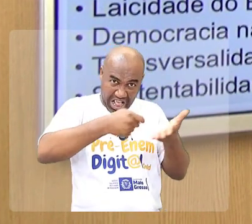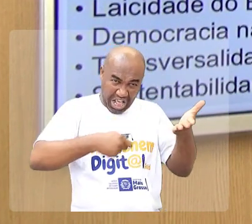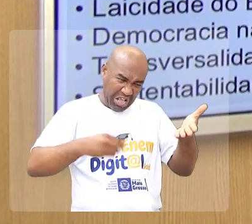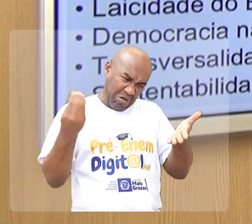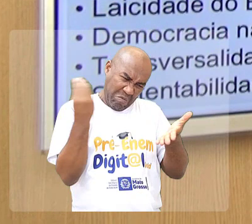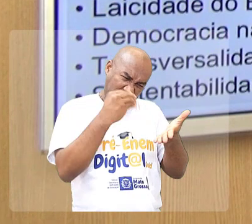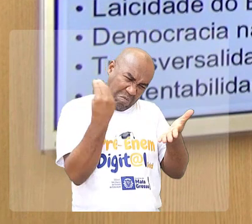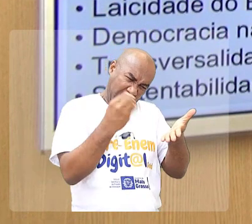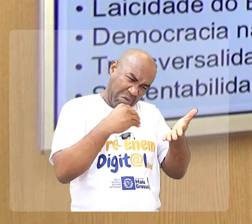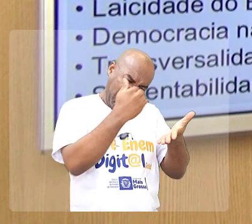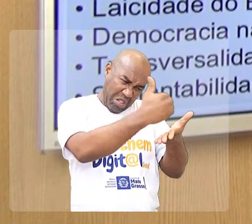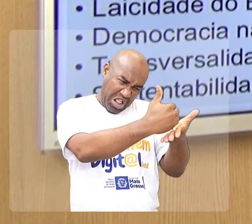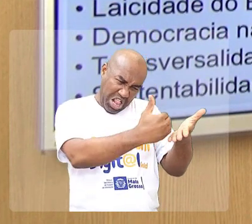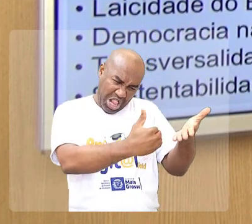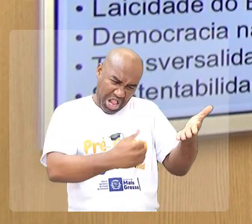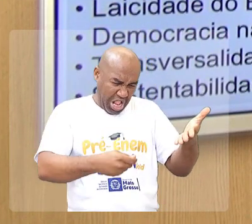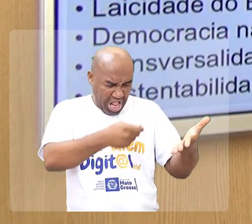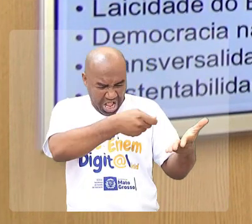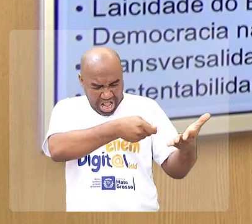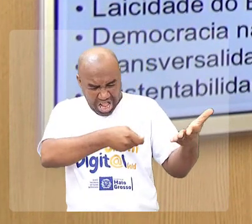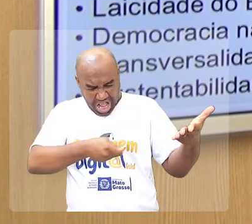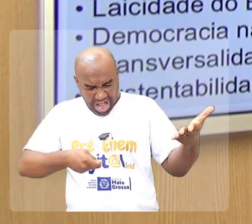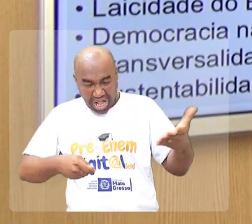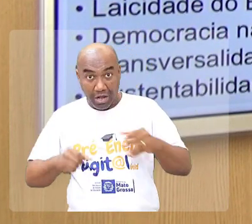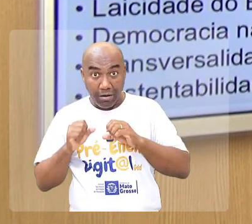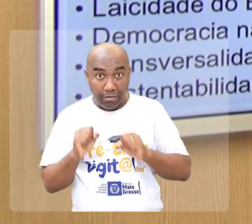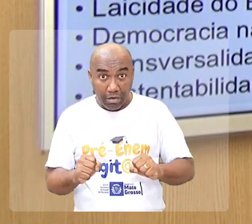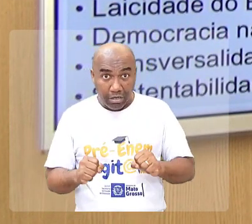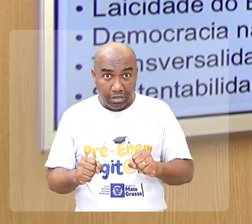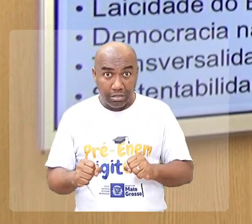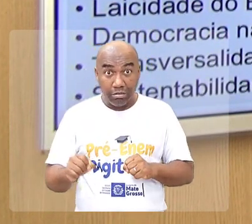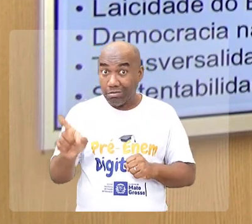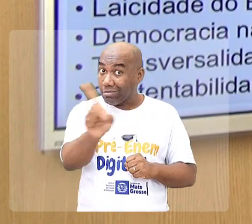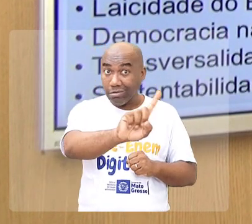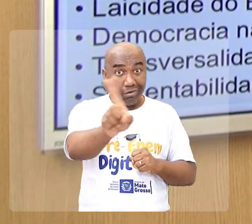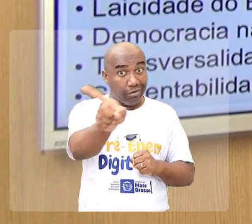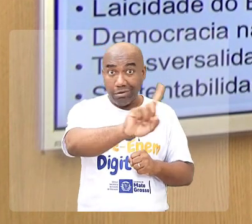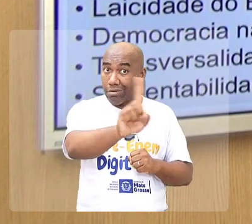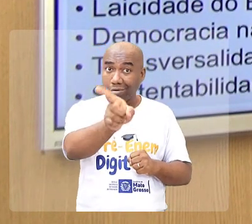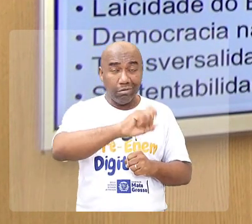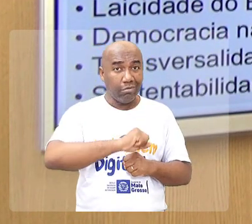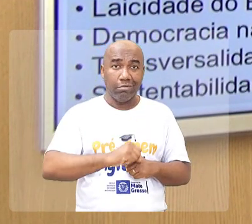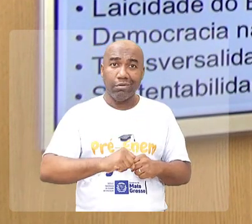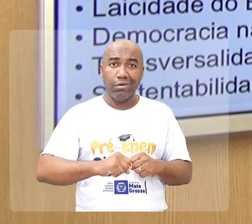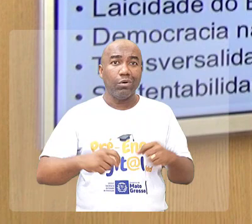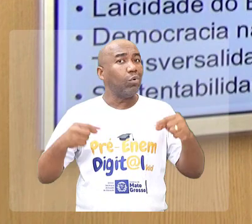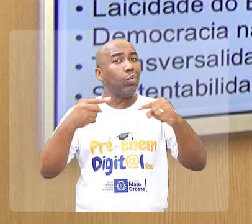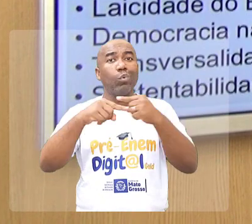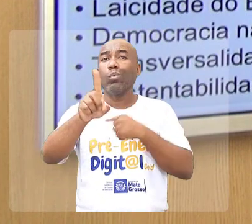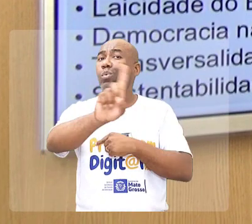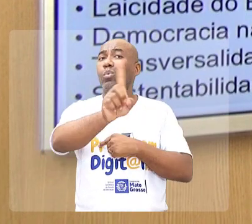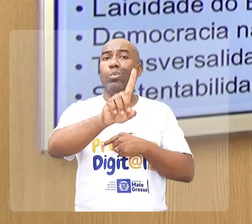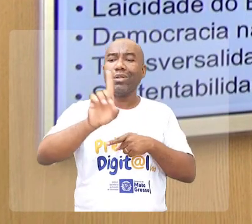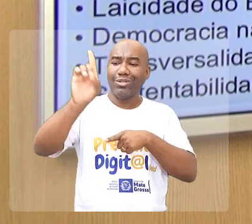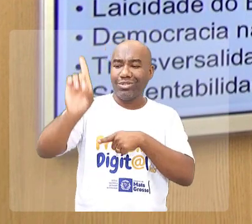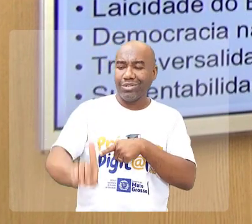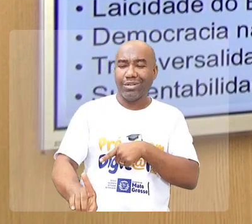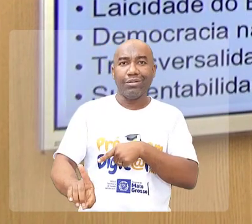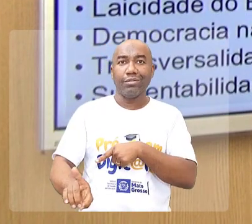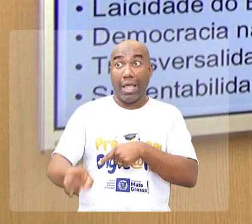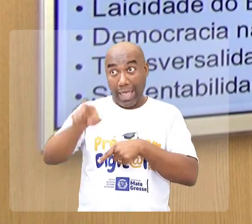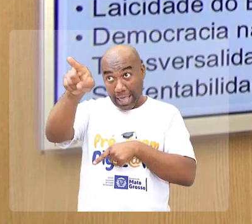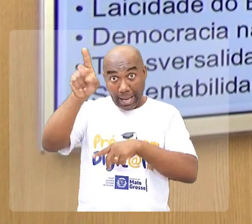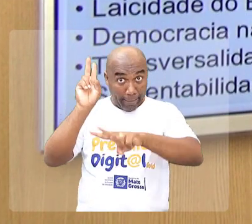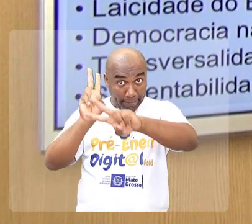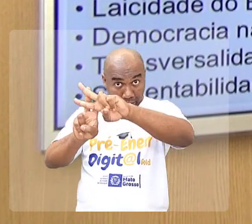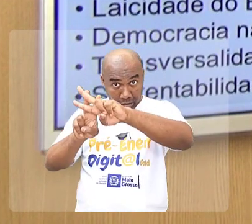Respeito à integridade física, moral, ética e liberdade. Nada que vá